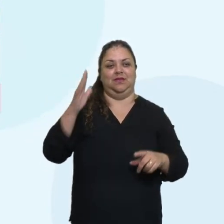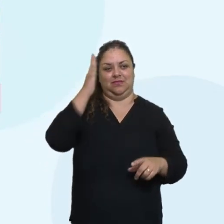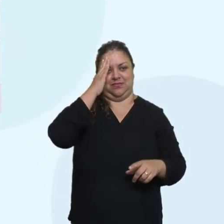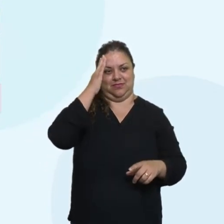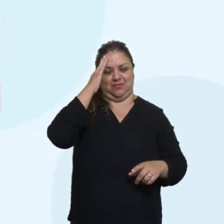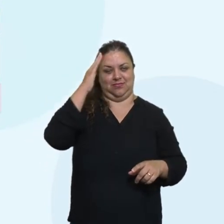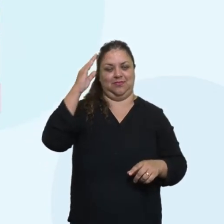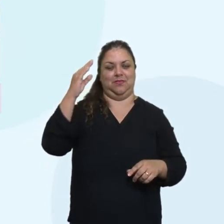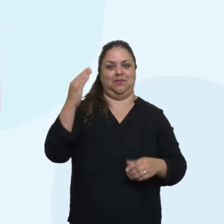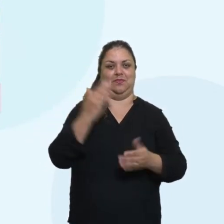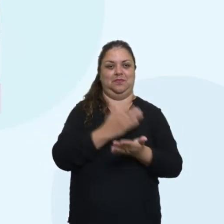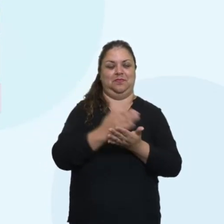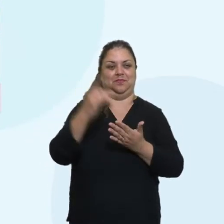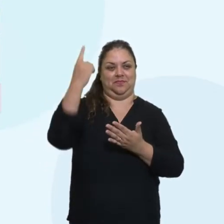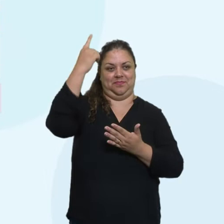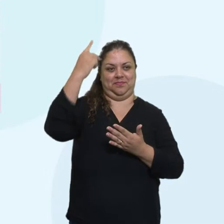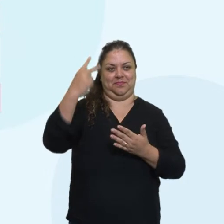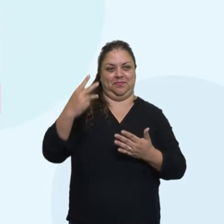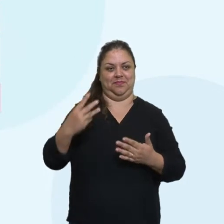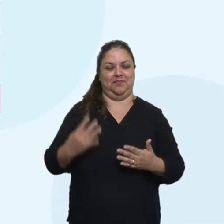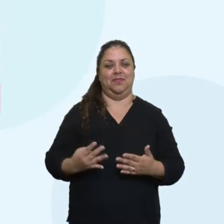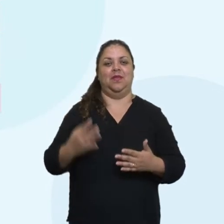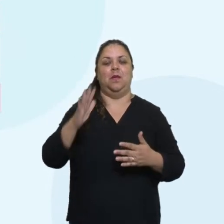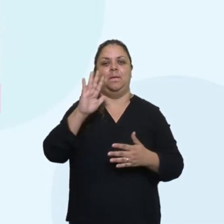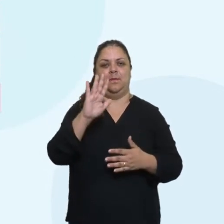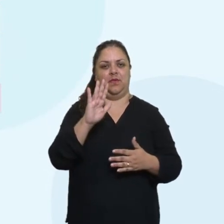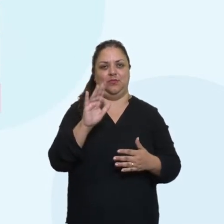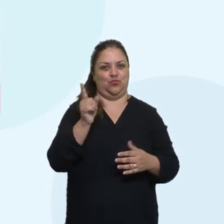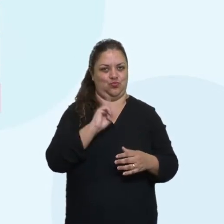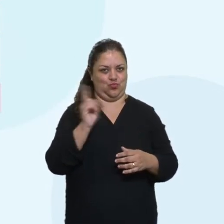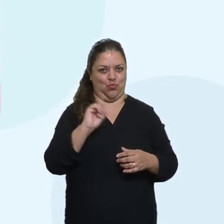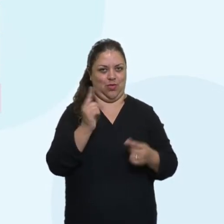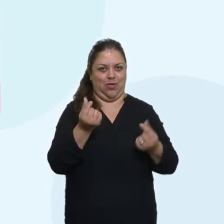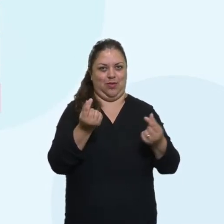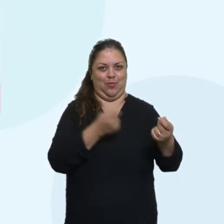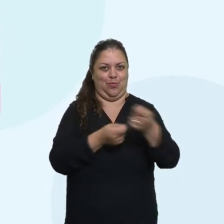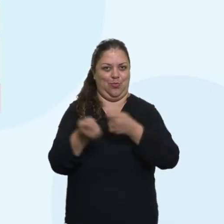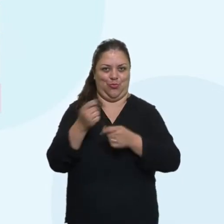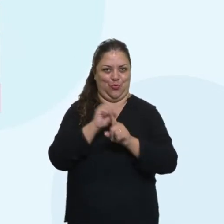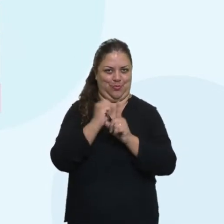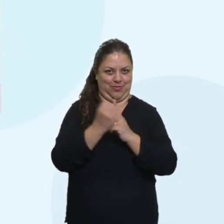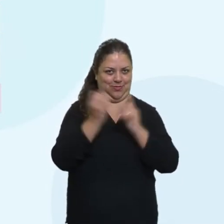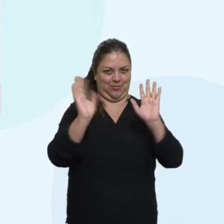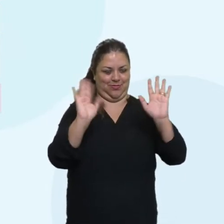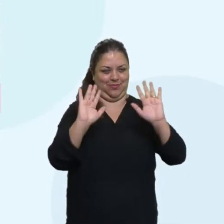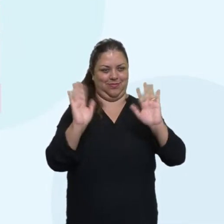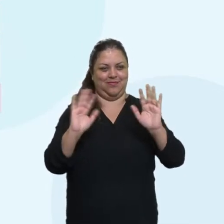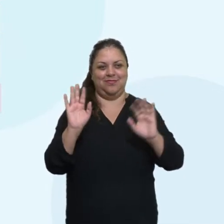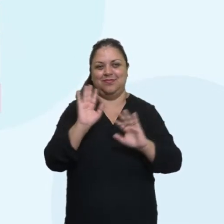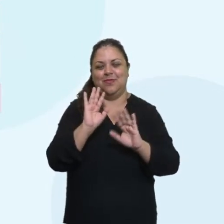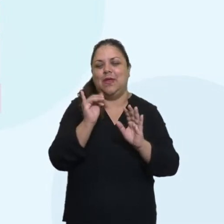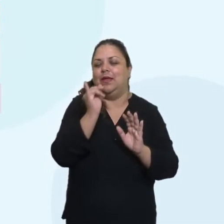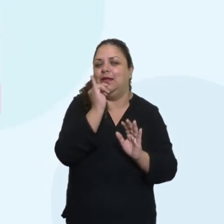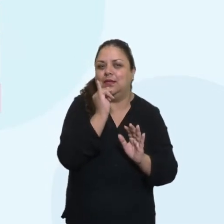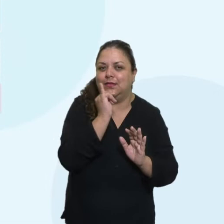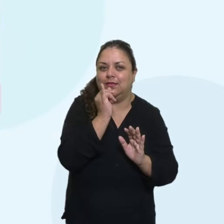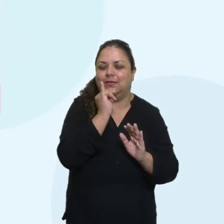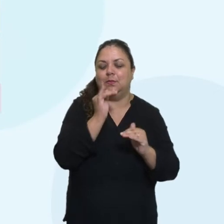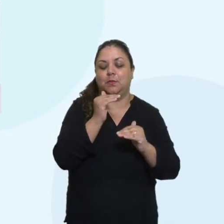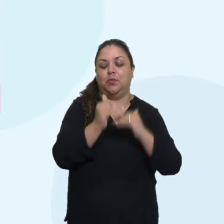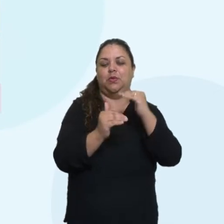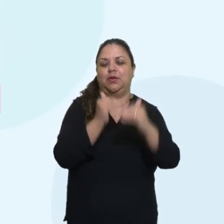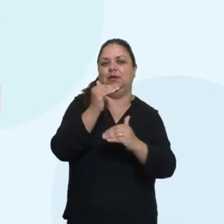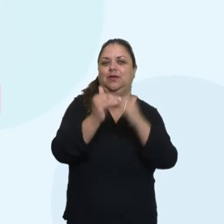base A gente não tá fazendo aqui a transposição socioeconômica tá quem tá fazendo aqui uma transpose o vestido de progressão